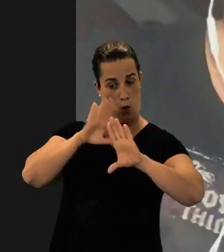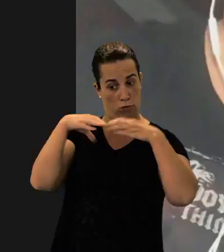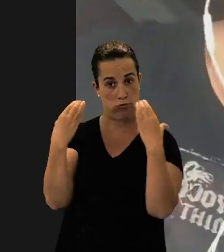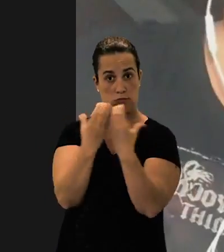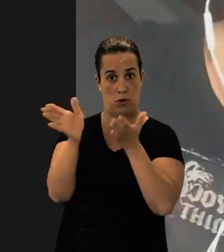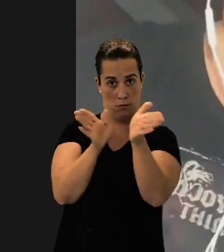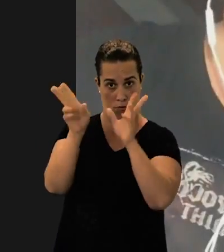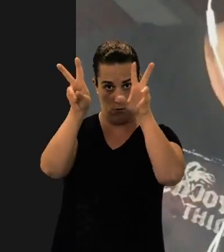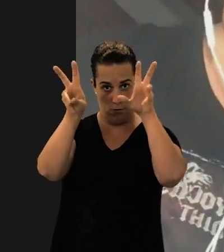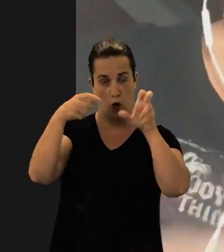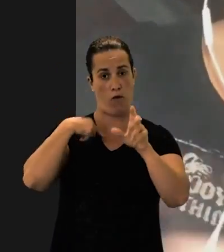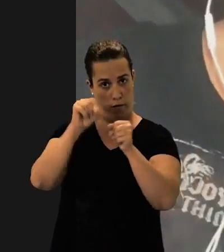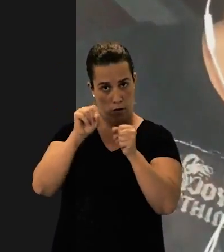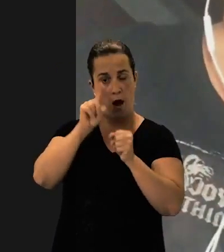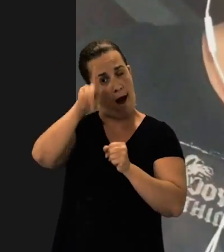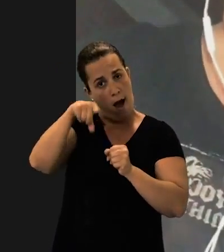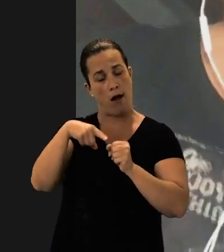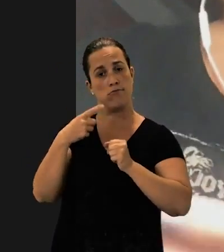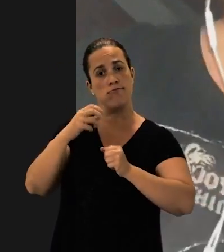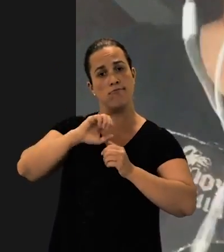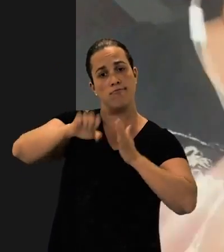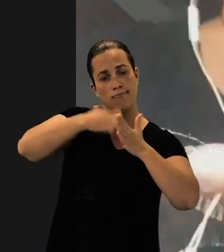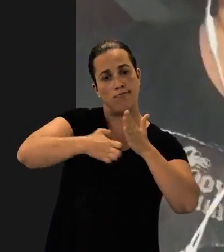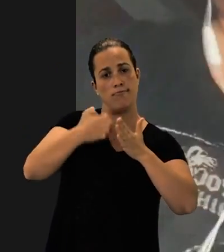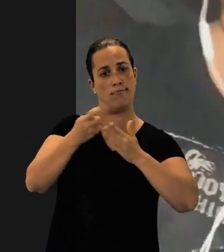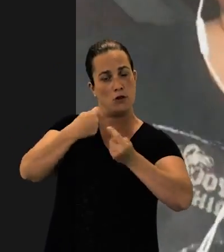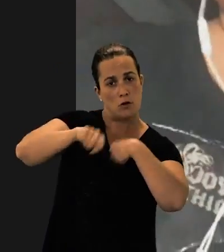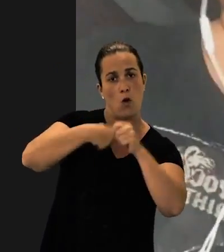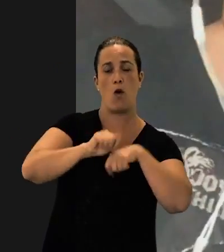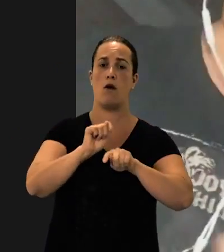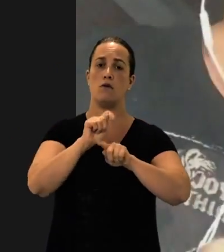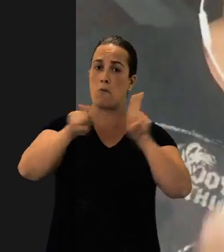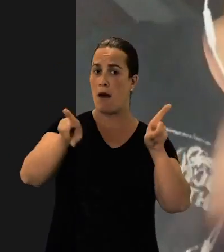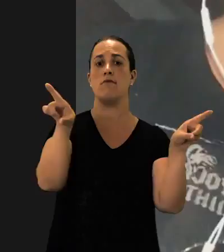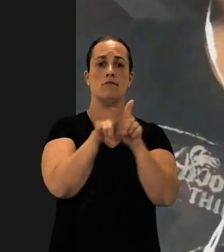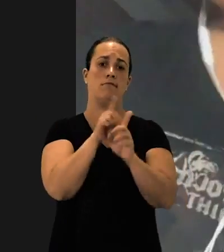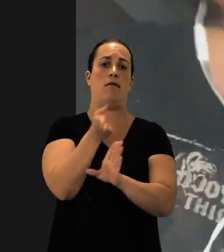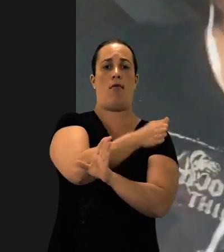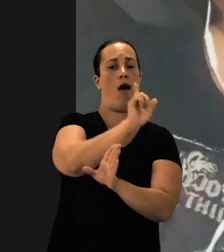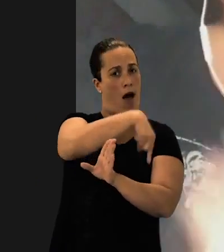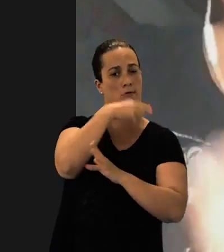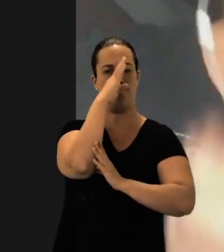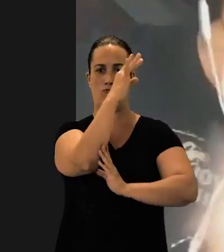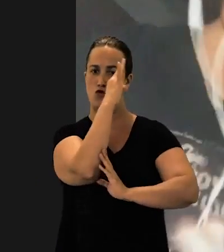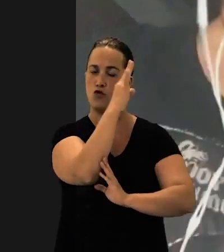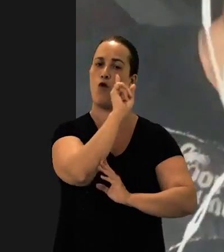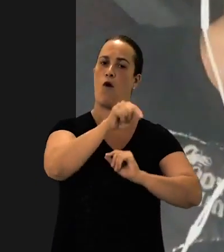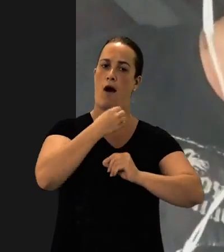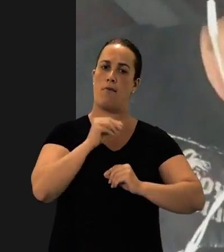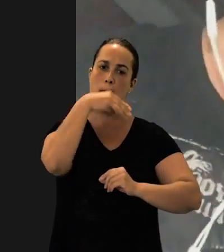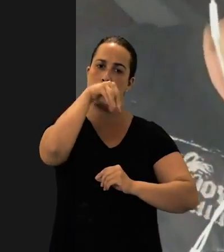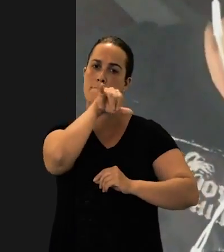de Acessibilidade, tudo que eu faço, além de um negócio, é também um sonho, é também uma missão de vida. Eu acredito que